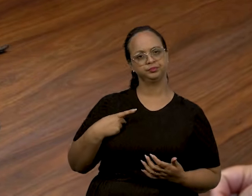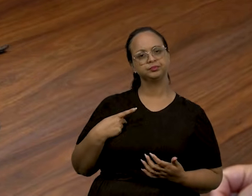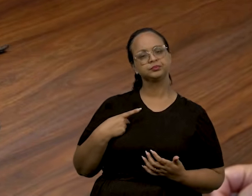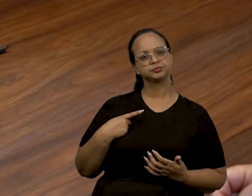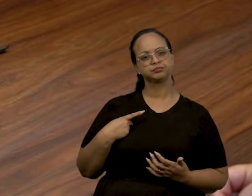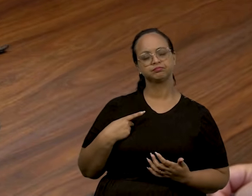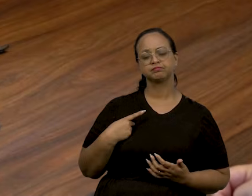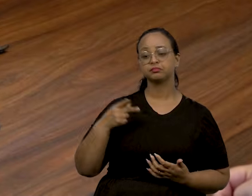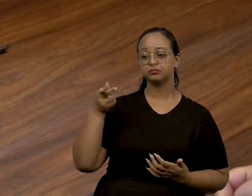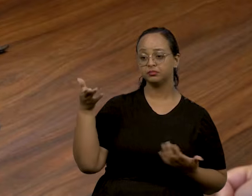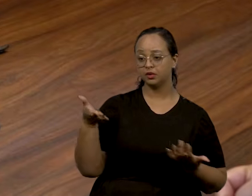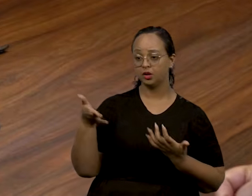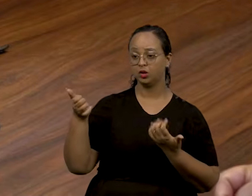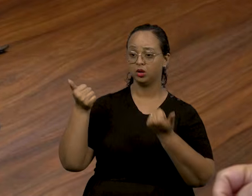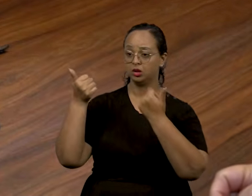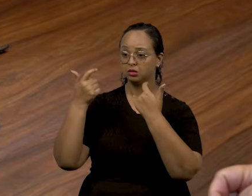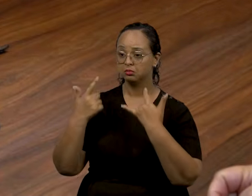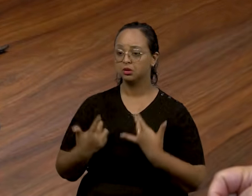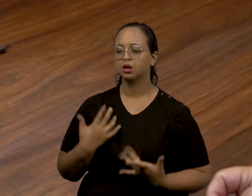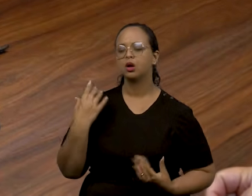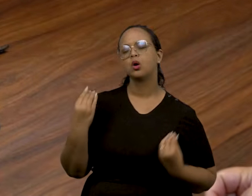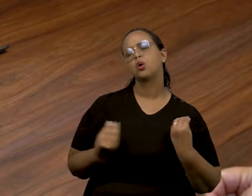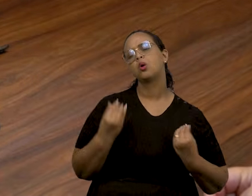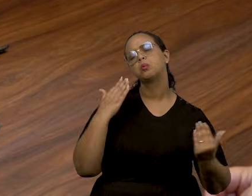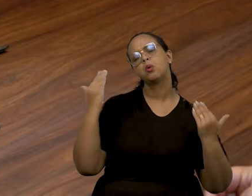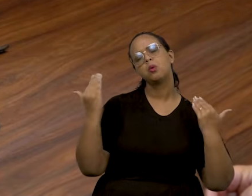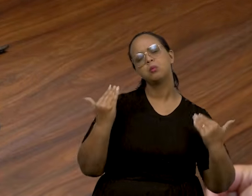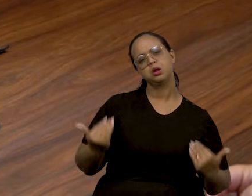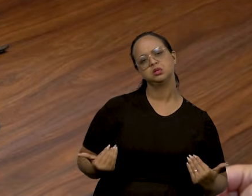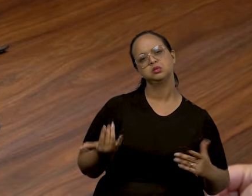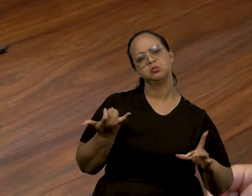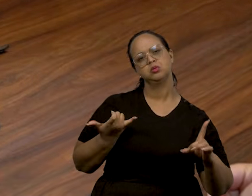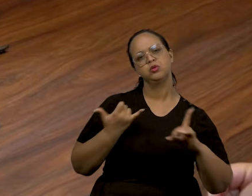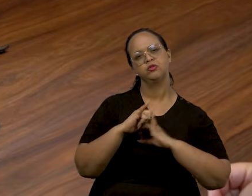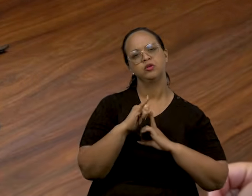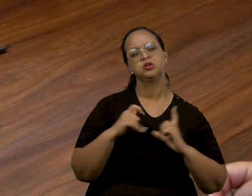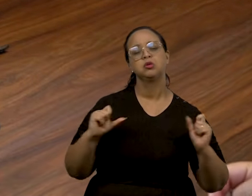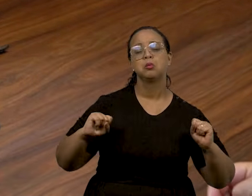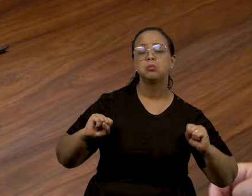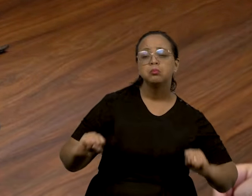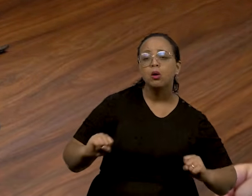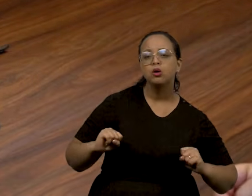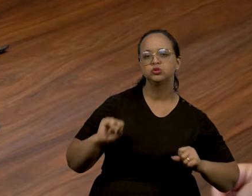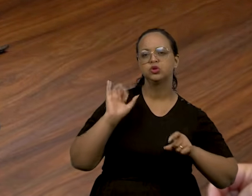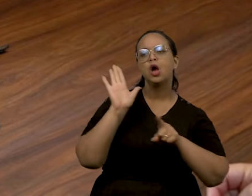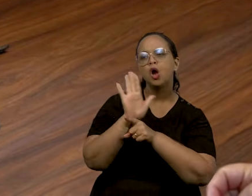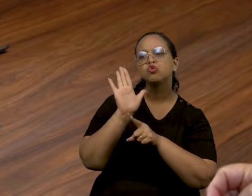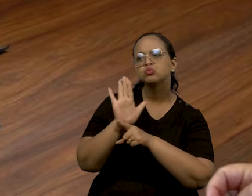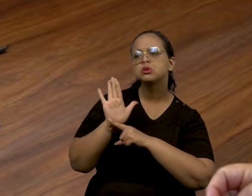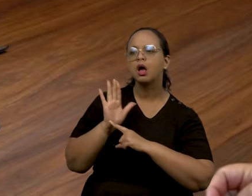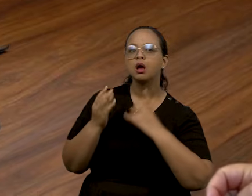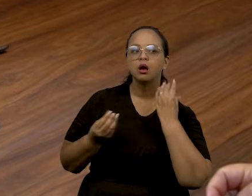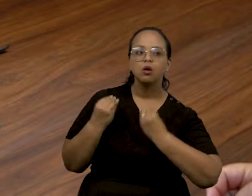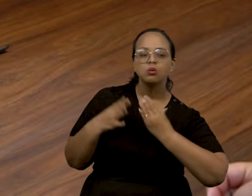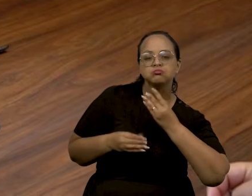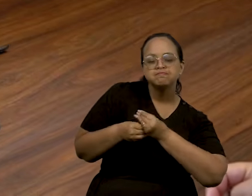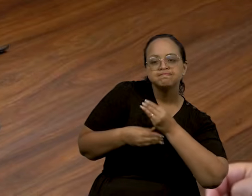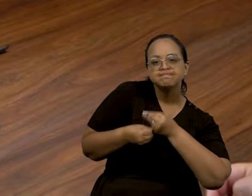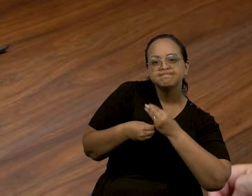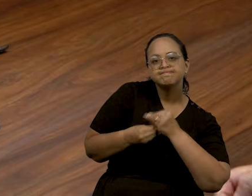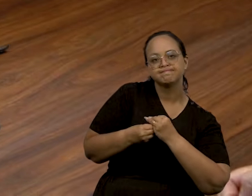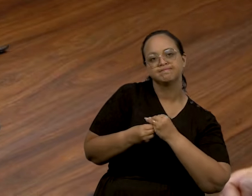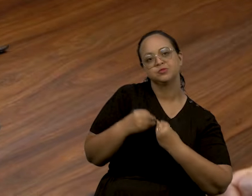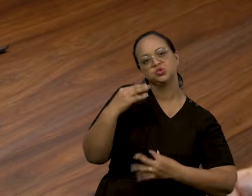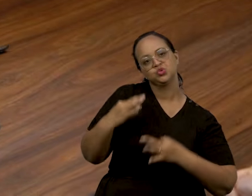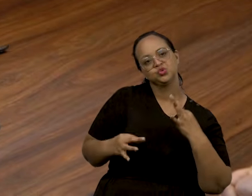dizer aqui? Porque juiz, né? Todo mundo tem um pouco aí, né? Então, como é que a gente pode trazer aí essa